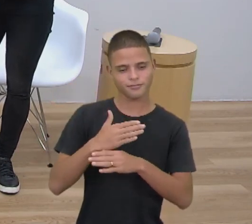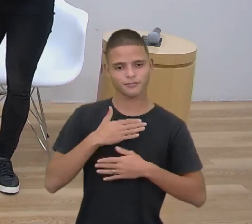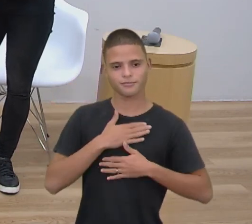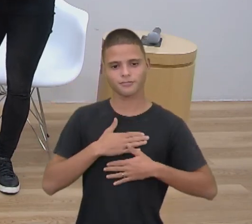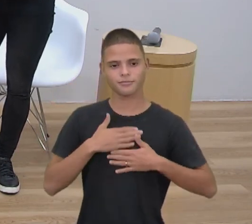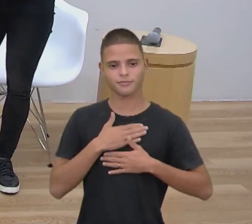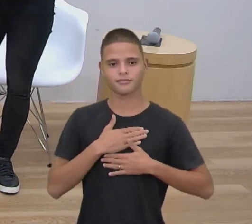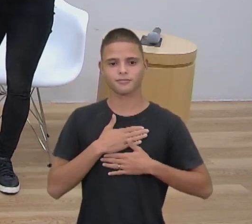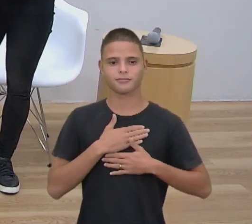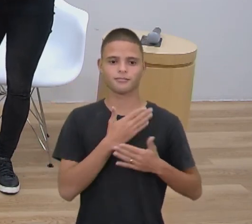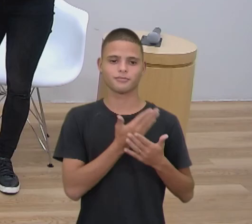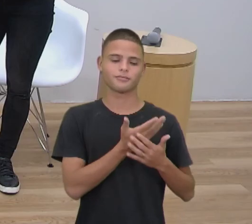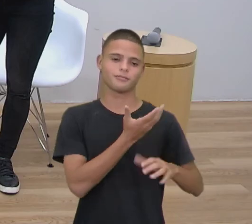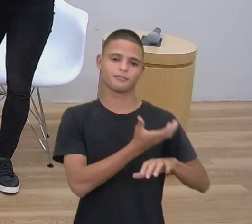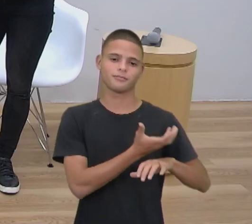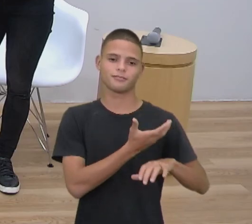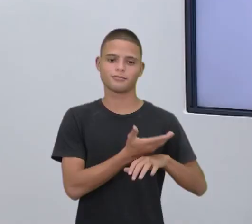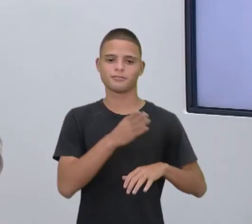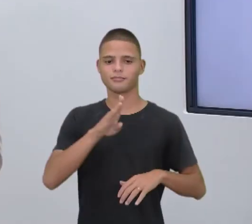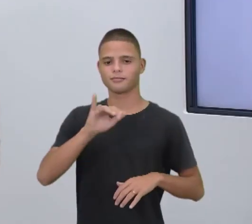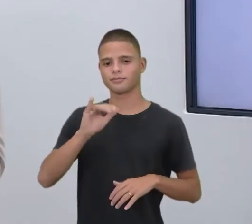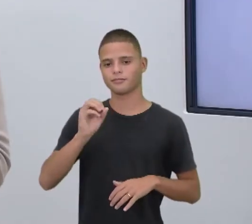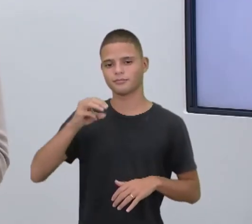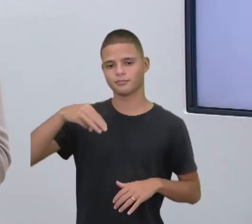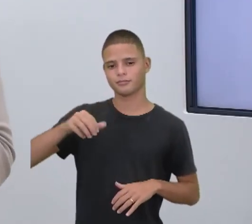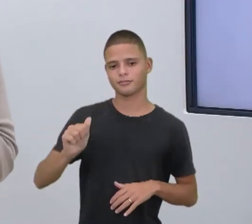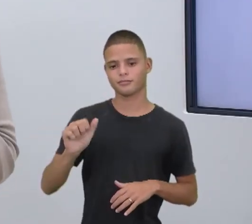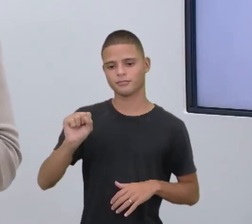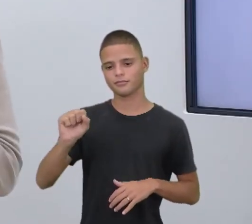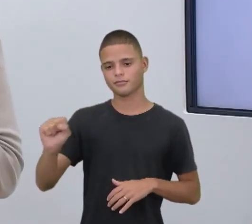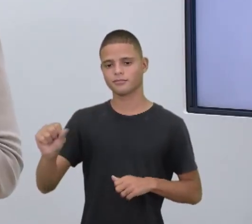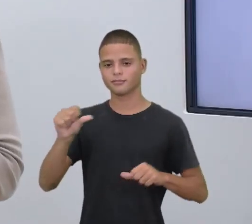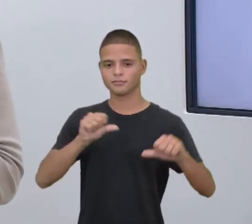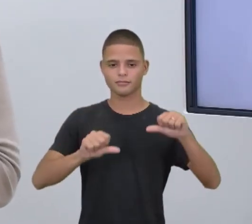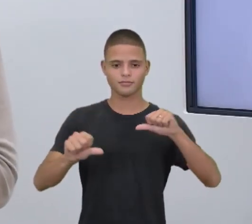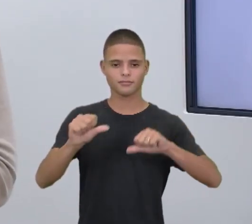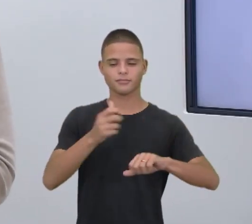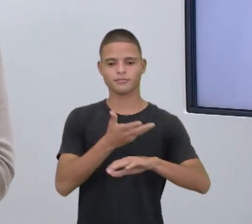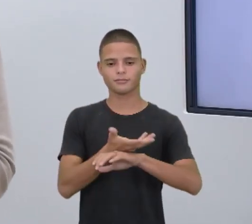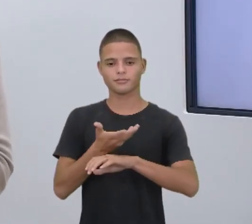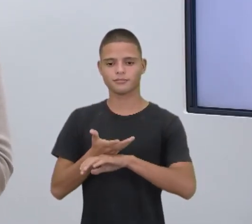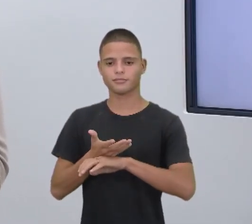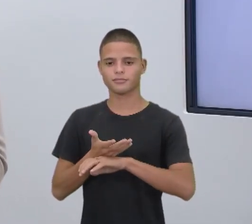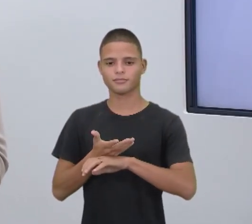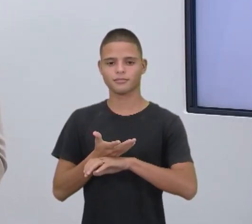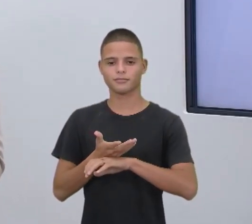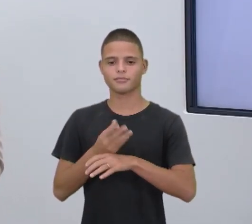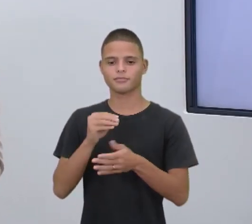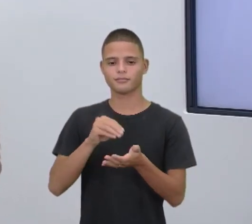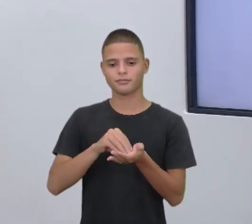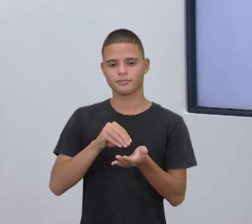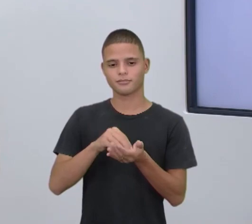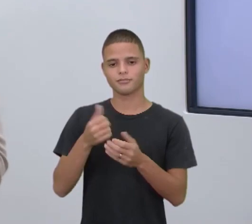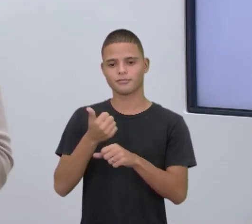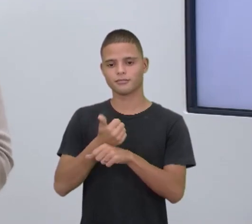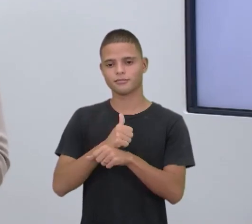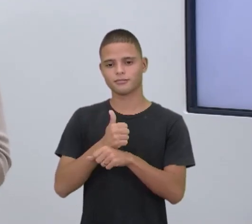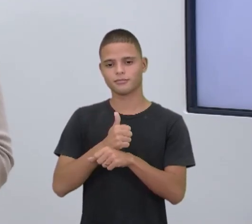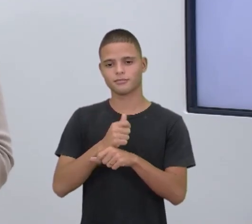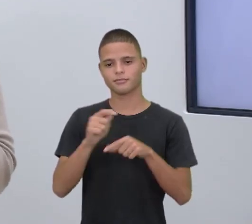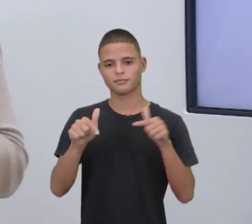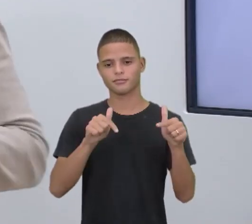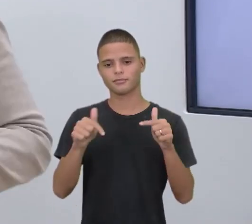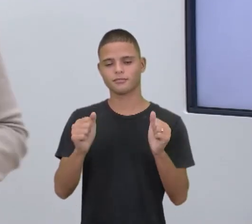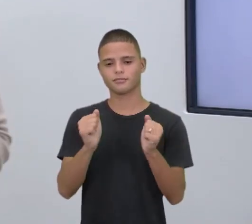dessa área de biomassa, para ser, né, trabalhar com a área de química. A gente vai ter bastante carência aí desses profissionais para trabalhar com essa parte